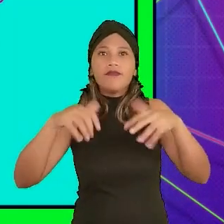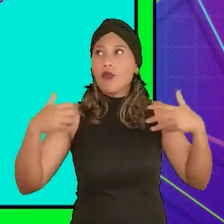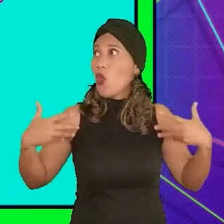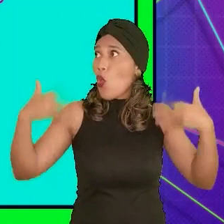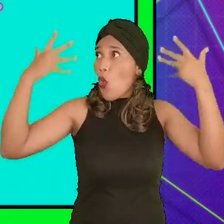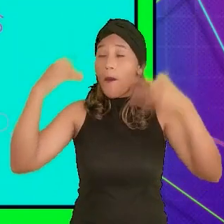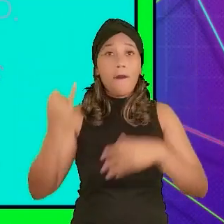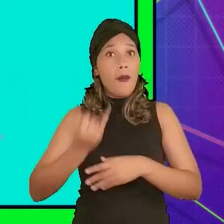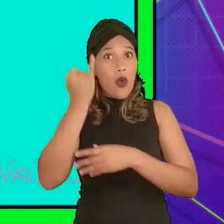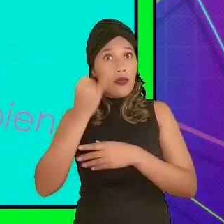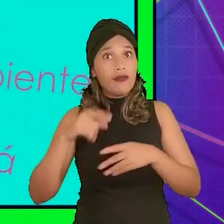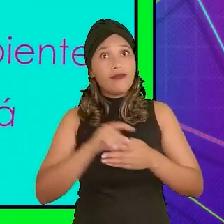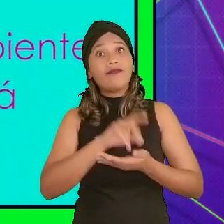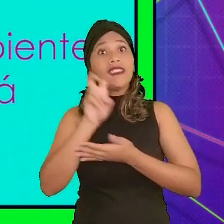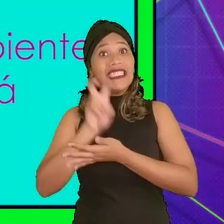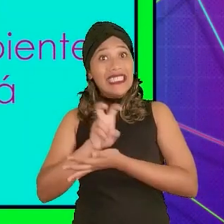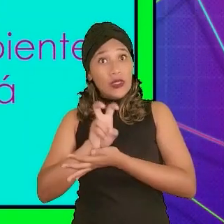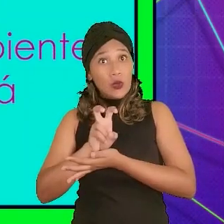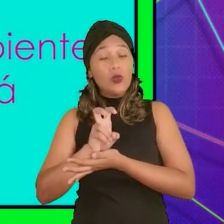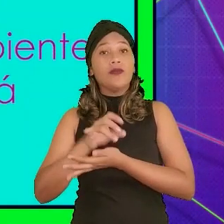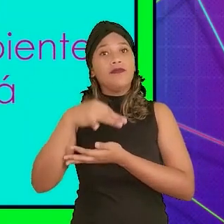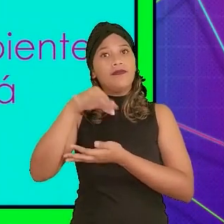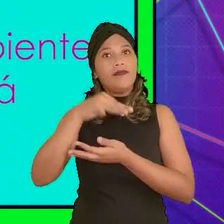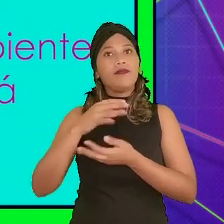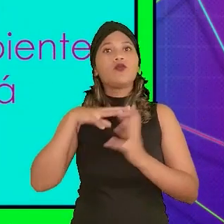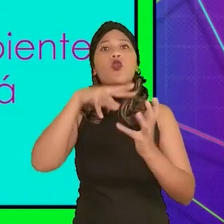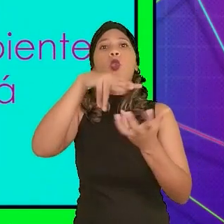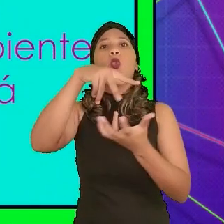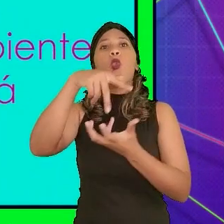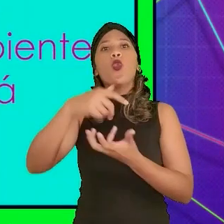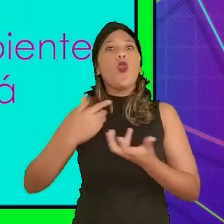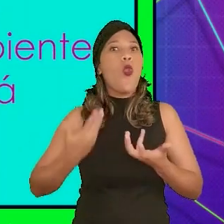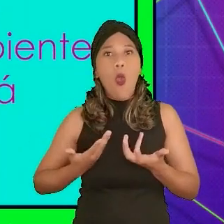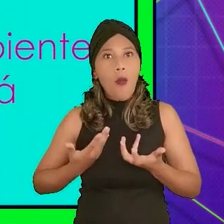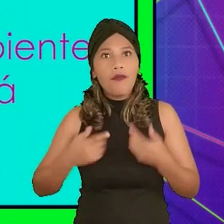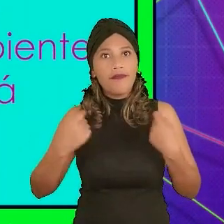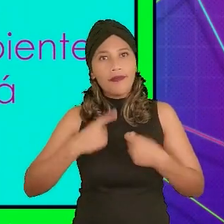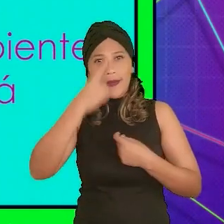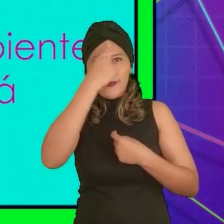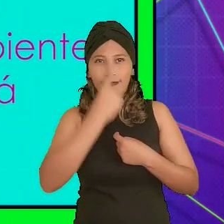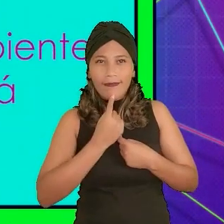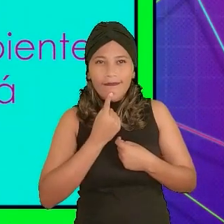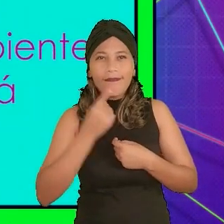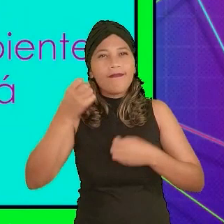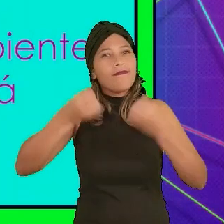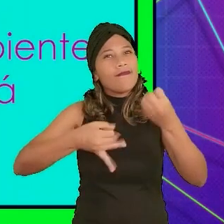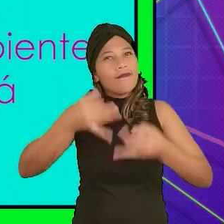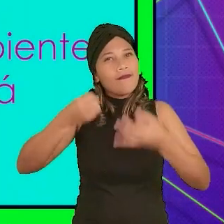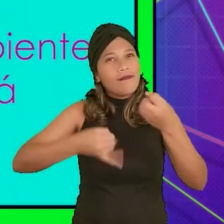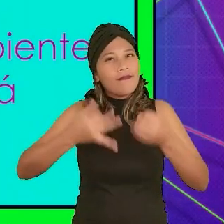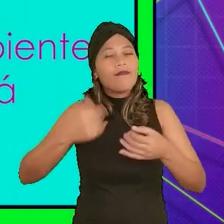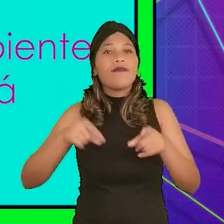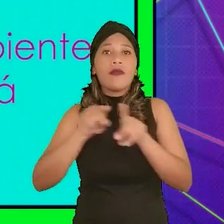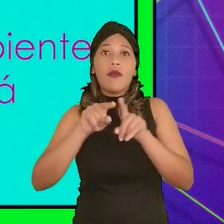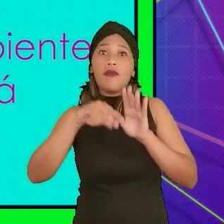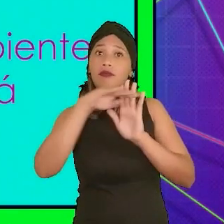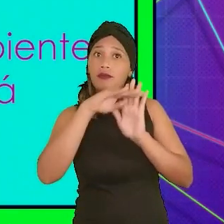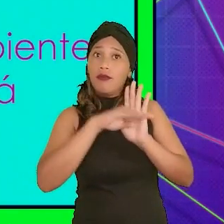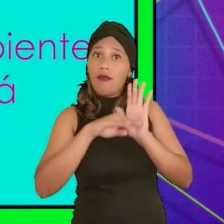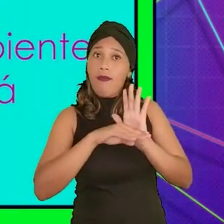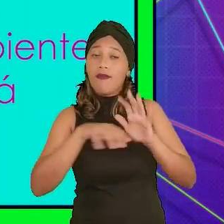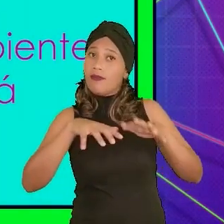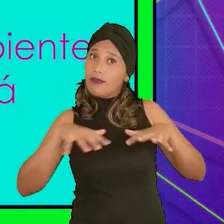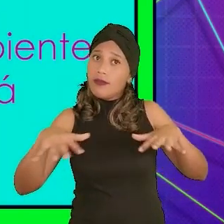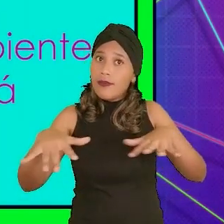cenários importantes. A página 5 descreve o mundo do jogo. Deve ter imagens e descrições do mundo, além de uma listagem